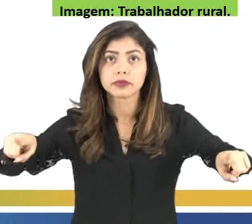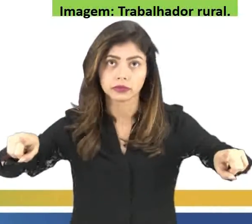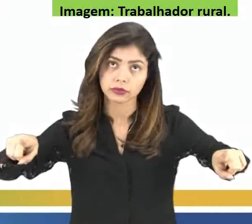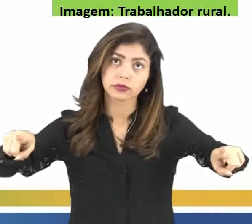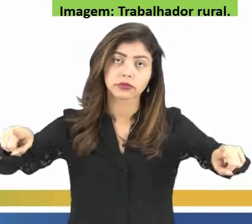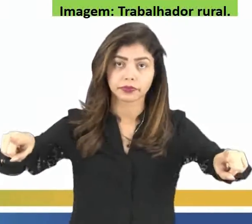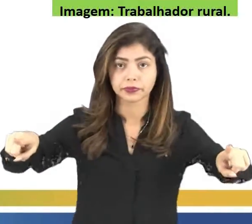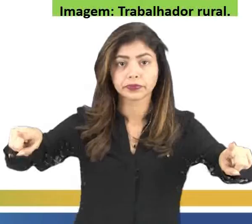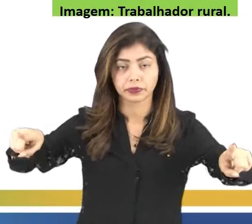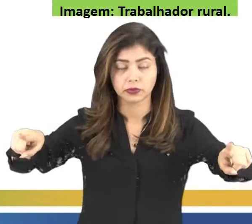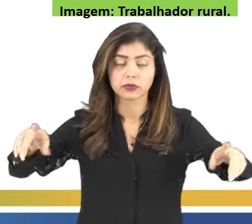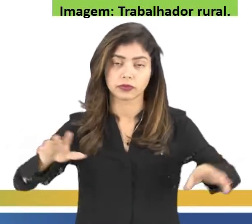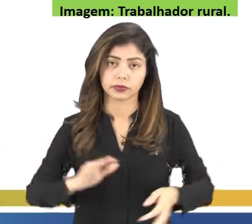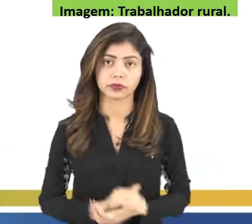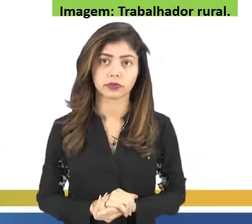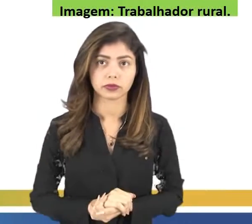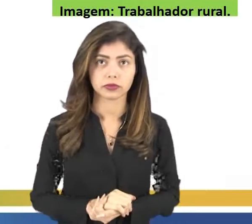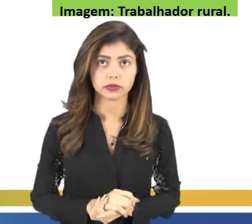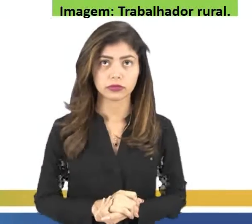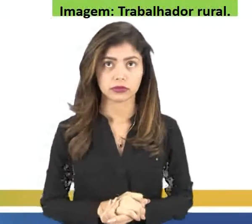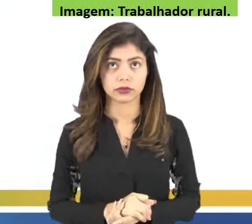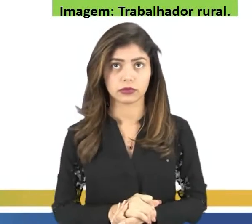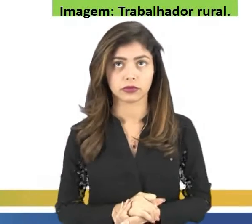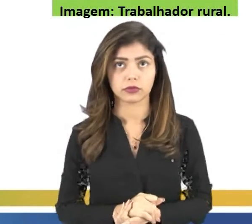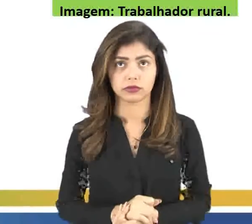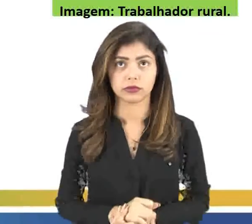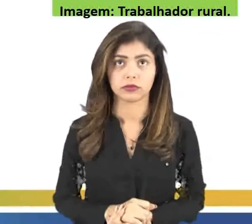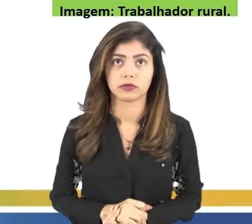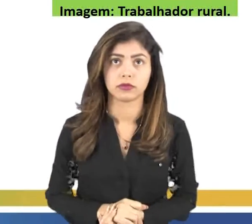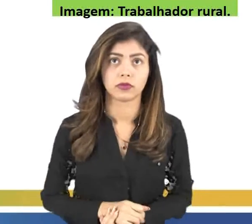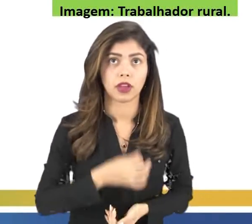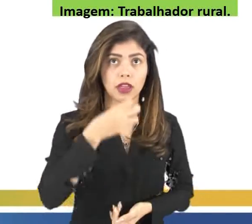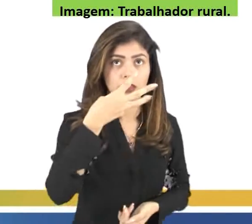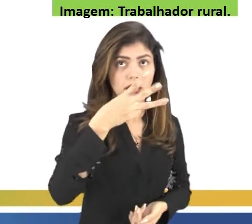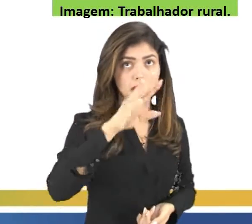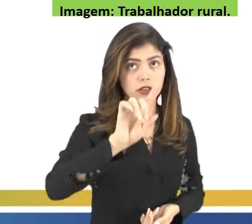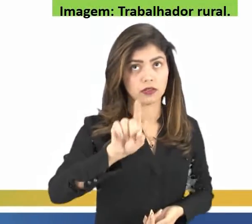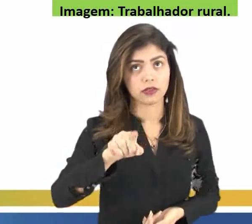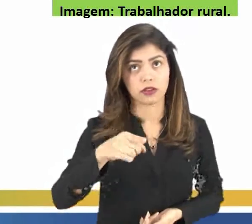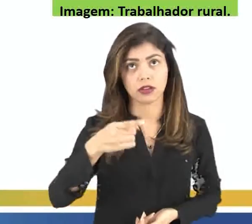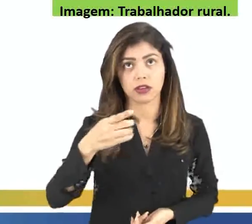x, 36 π vezes x, igual a 3